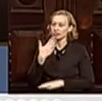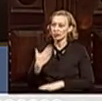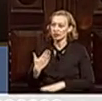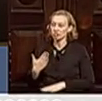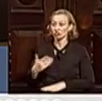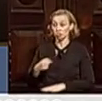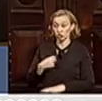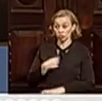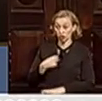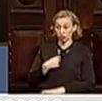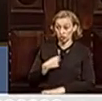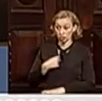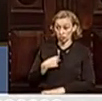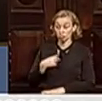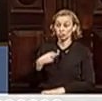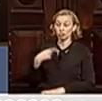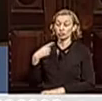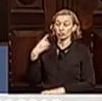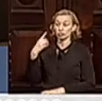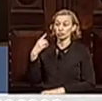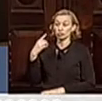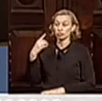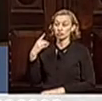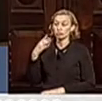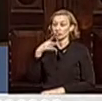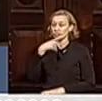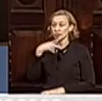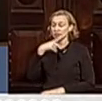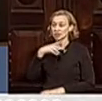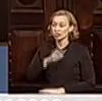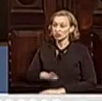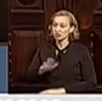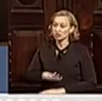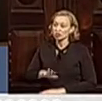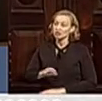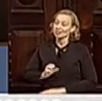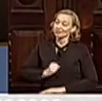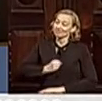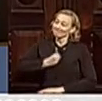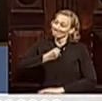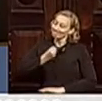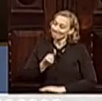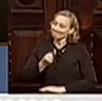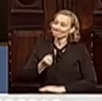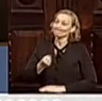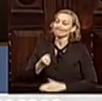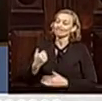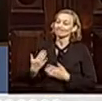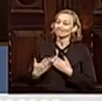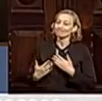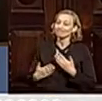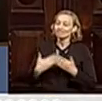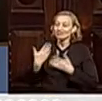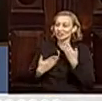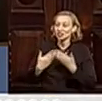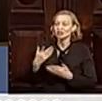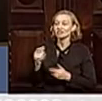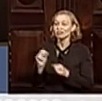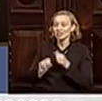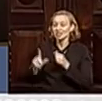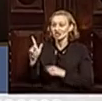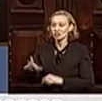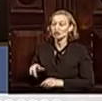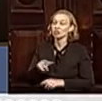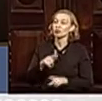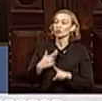como eu, parlamentares juvenis, mantenham o ânimo, a energia e o sonho de fazer a diferença, pois vocês